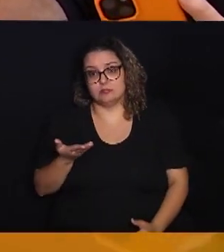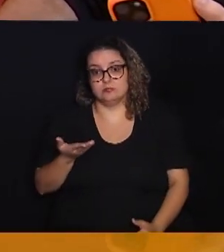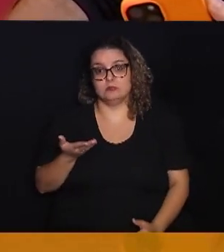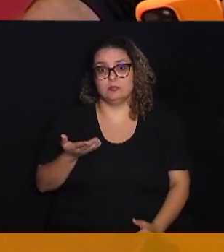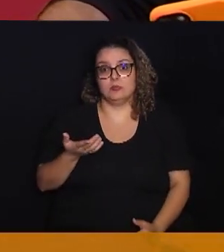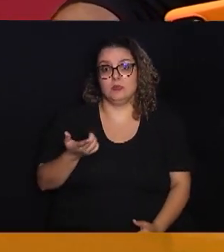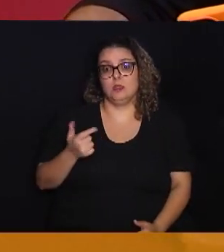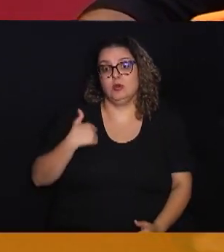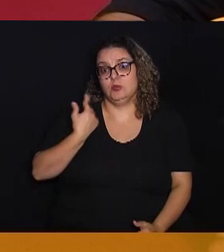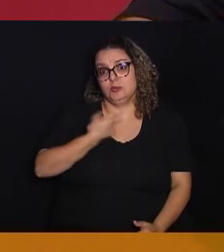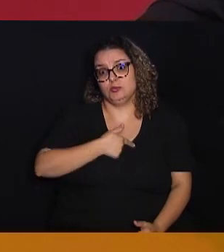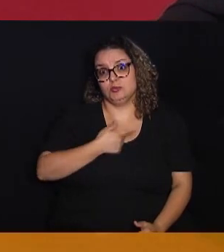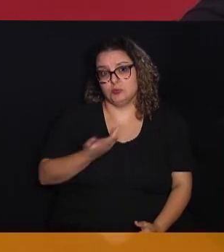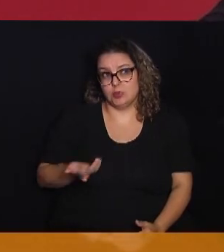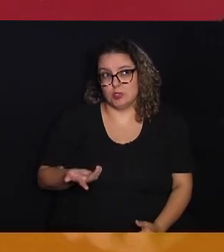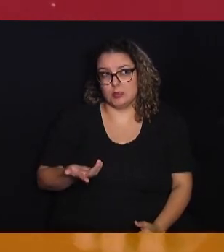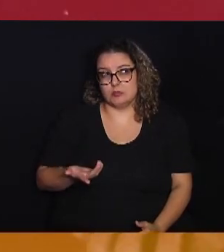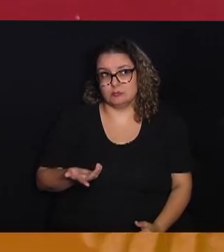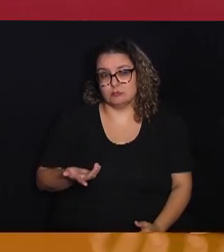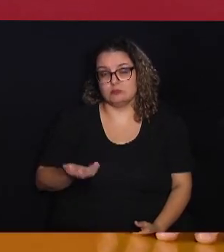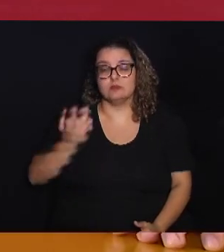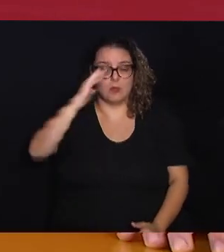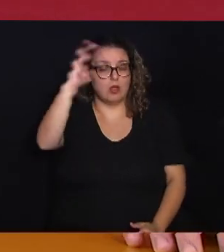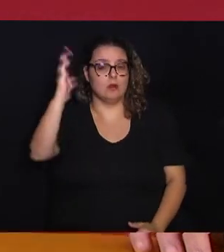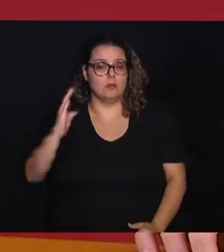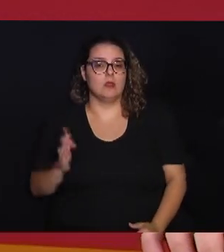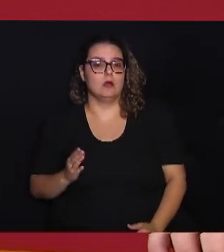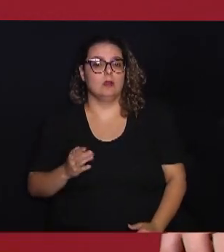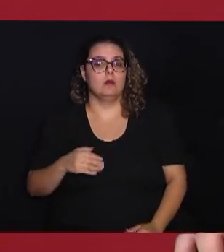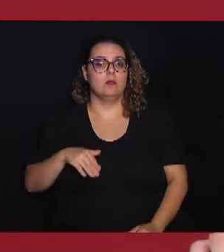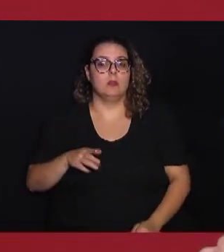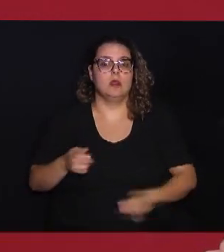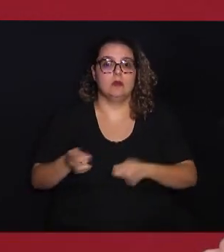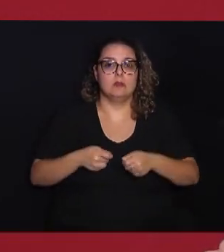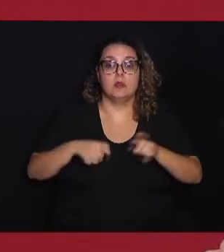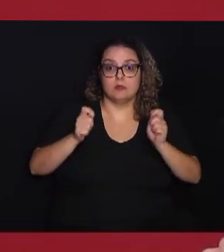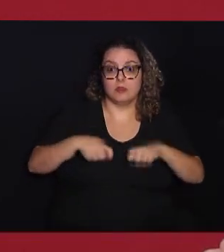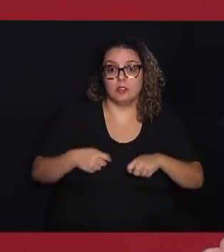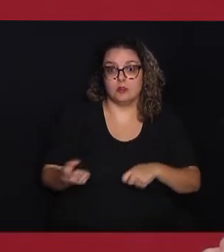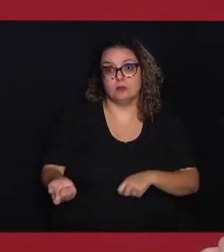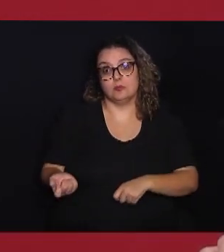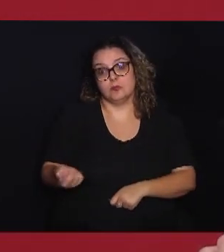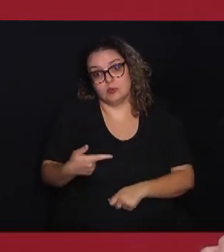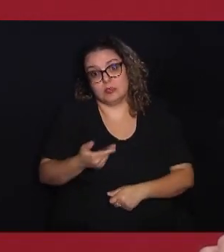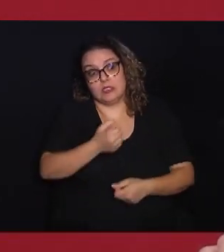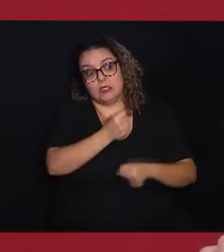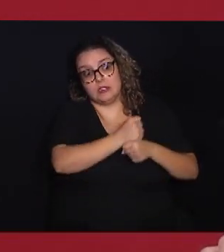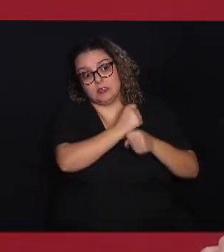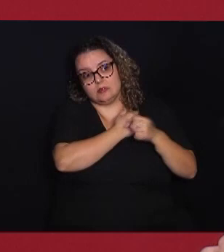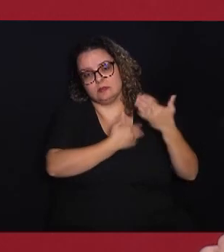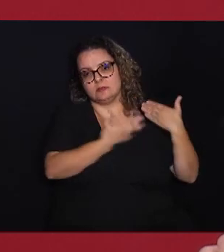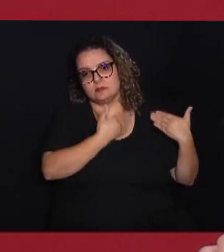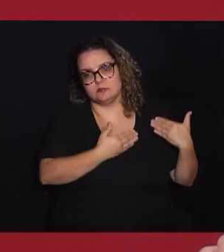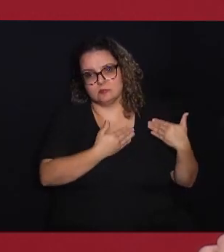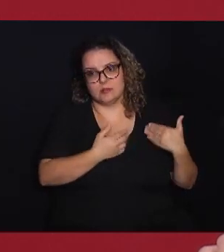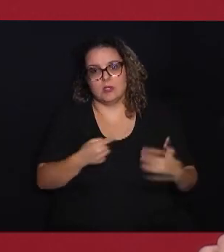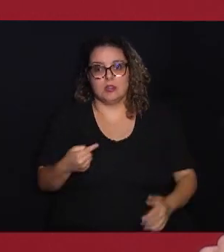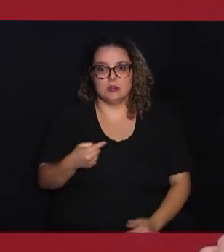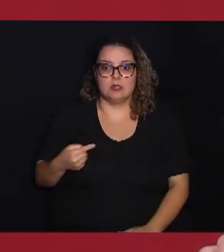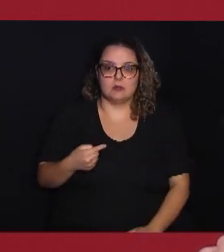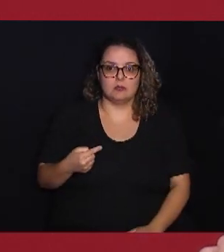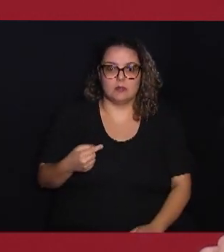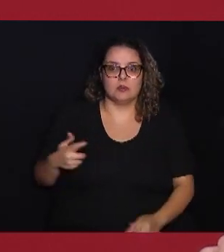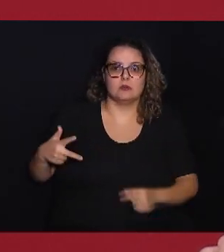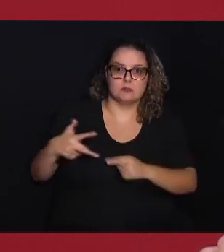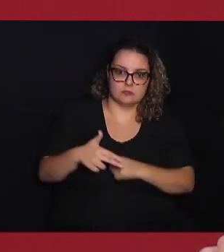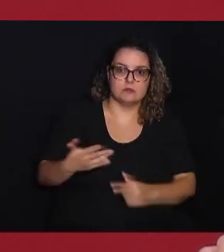que o Brasil já está muito mais eficiente no consumo doméstico do que estava algumas décadas atrás. Tem menos